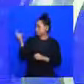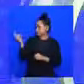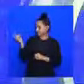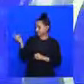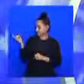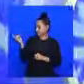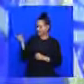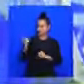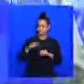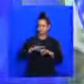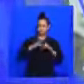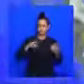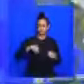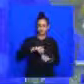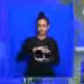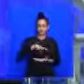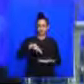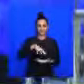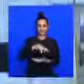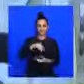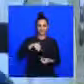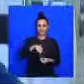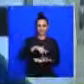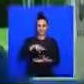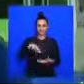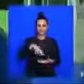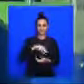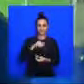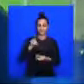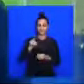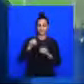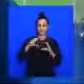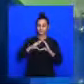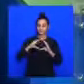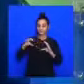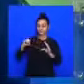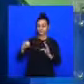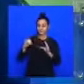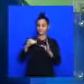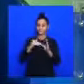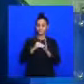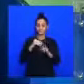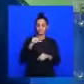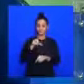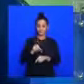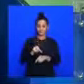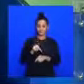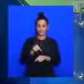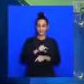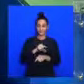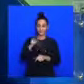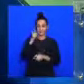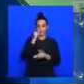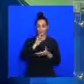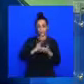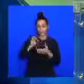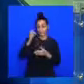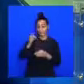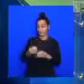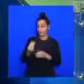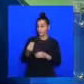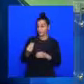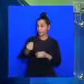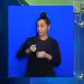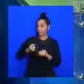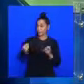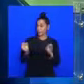valendo. Globo recarregado, embaralhando 10 bolas numeradas de 0 a 9. Você ganha a partir de 3 acertos